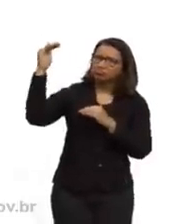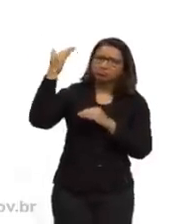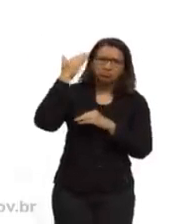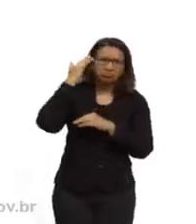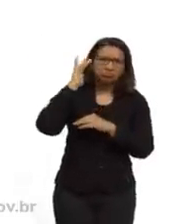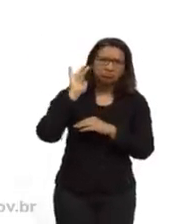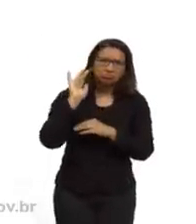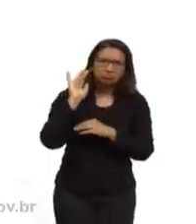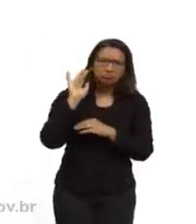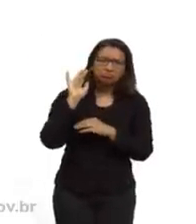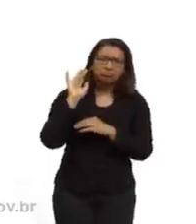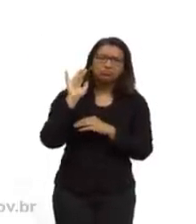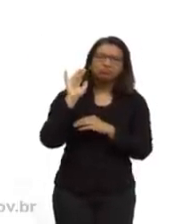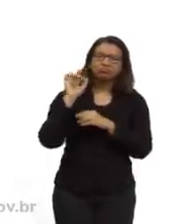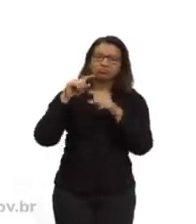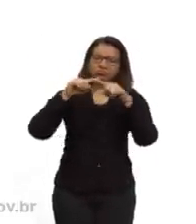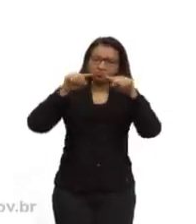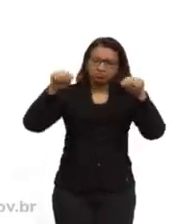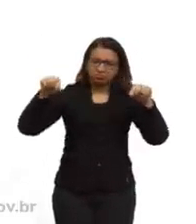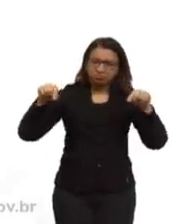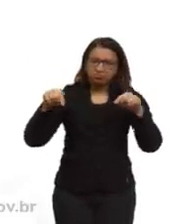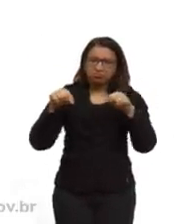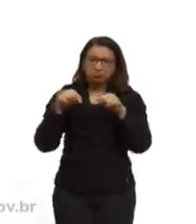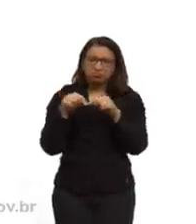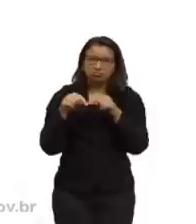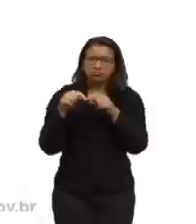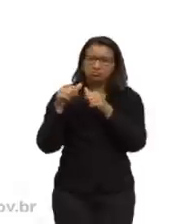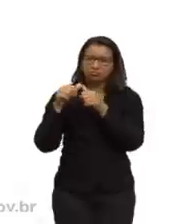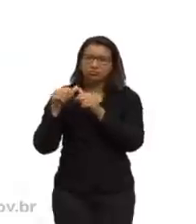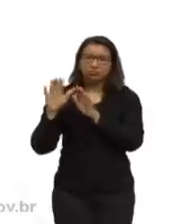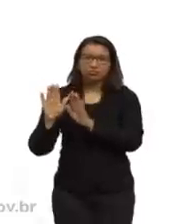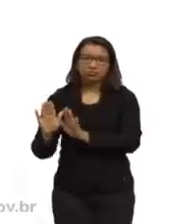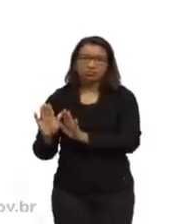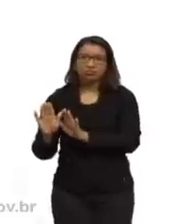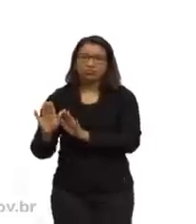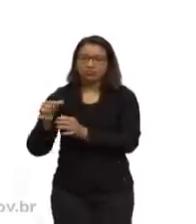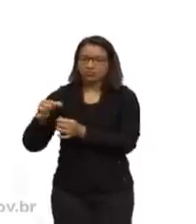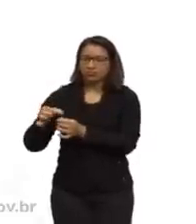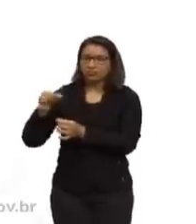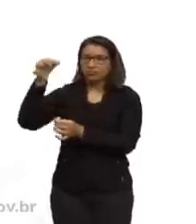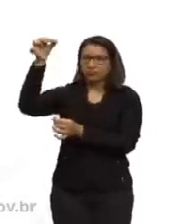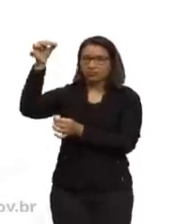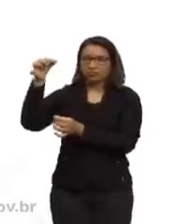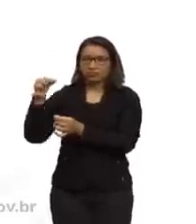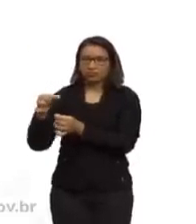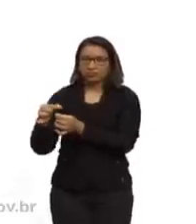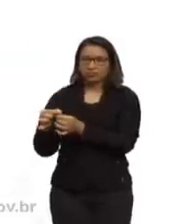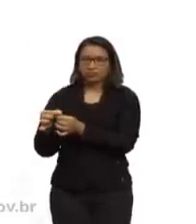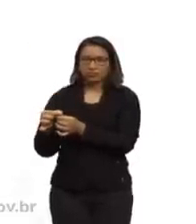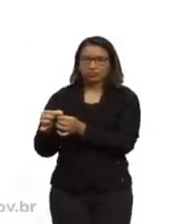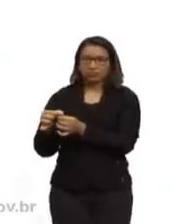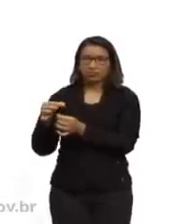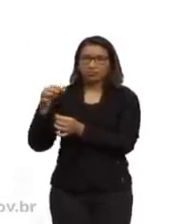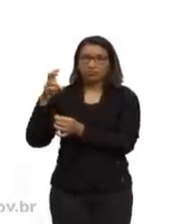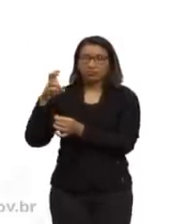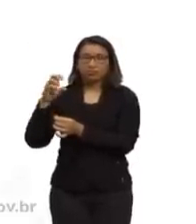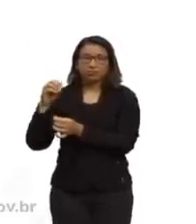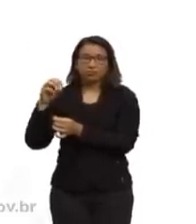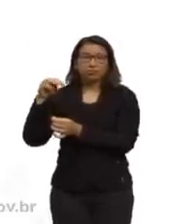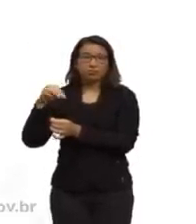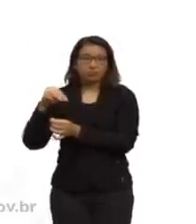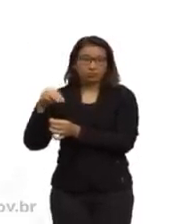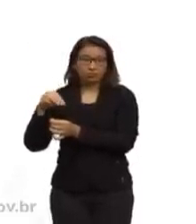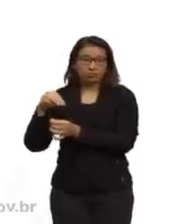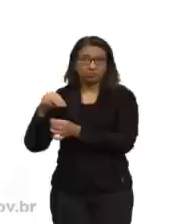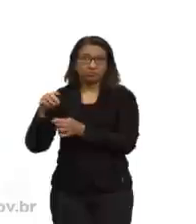um disco, que estacionou a 50 metros do solo, aproximadamente. Um helicóptero do